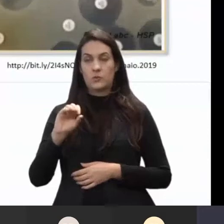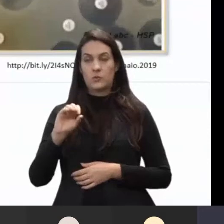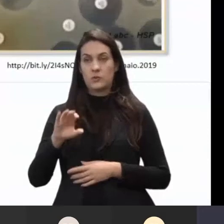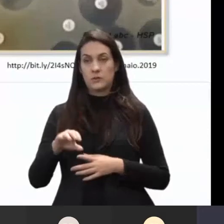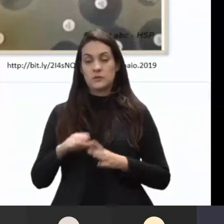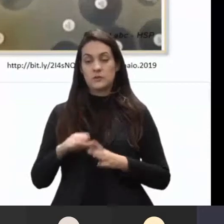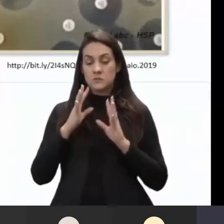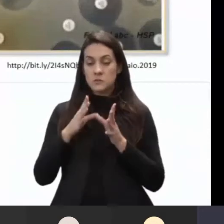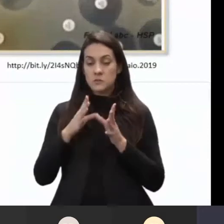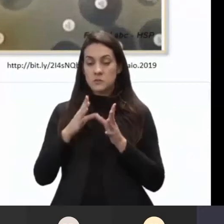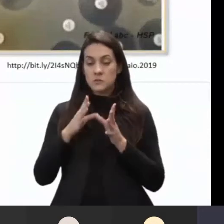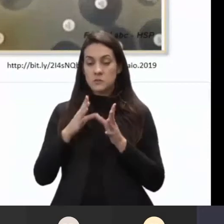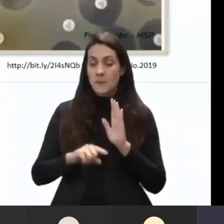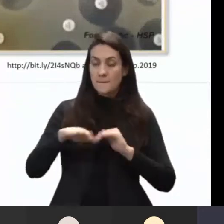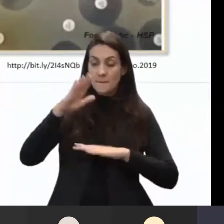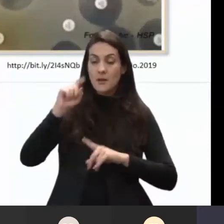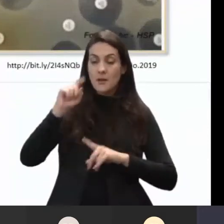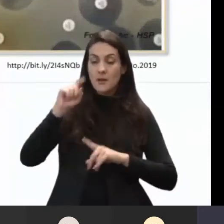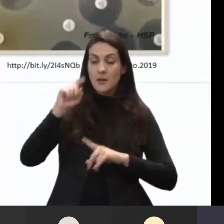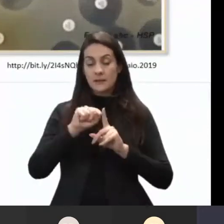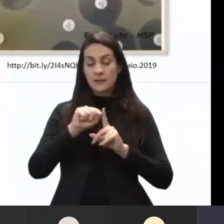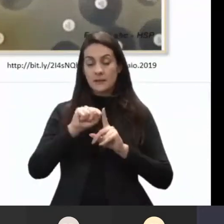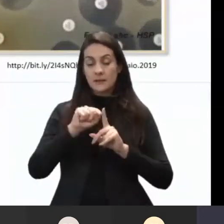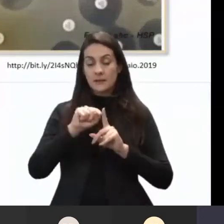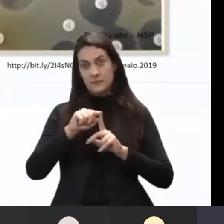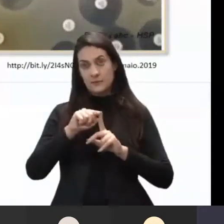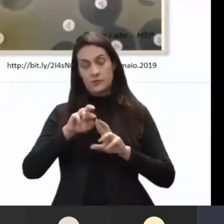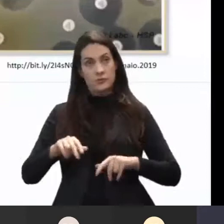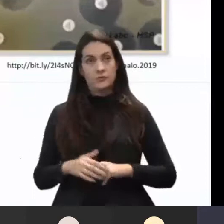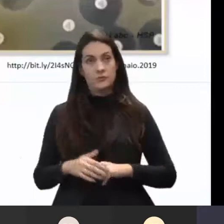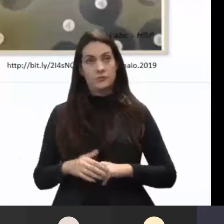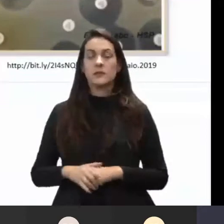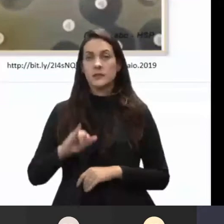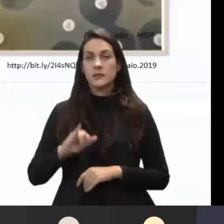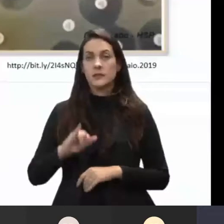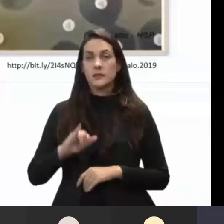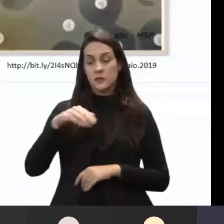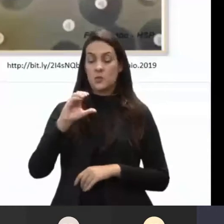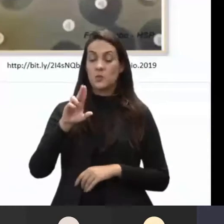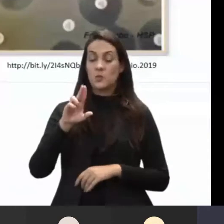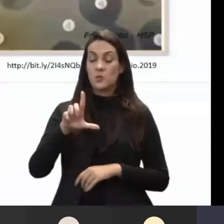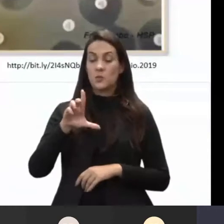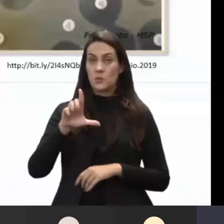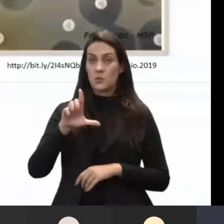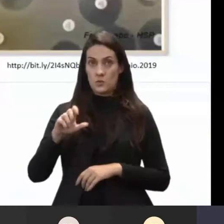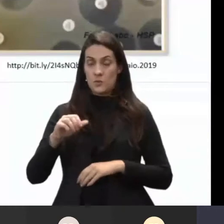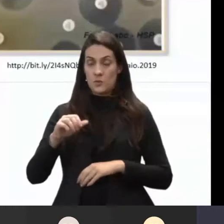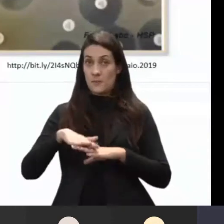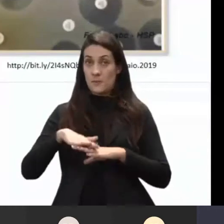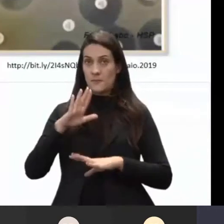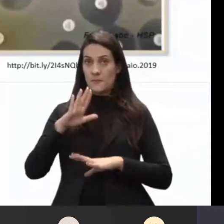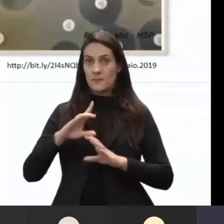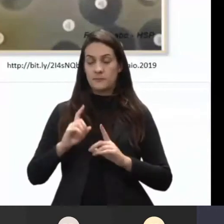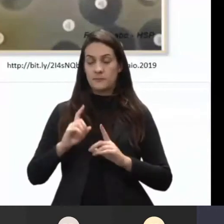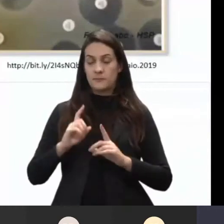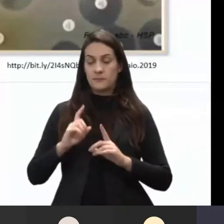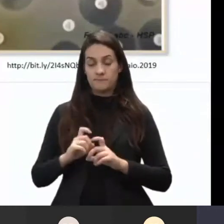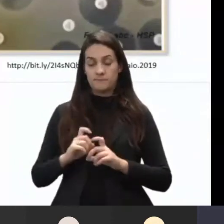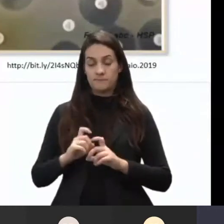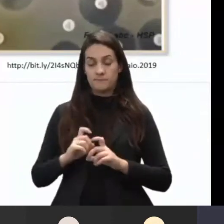Então, aumentou-se aqui o inóculo, nós temos uma concentração maior de bactérias, e aí, então, nós temos